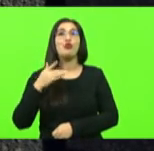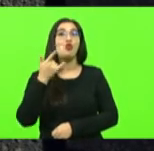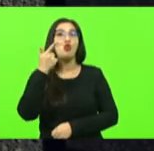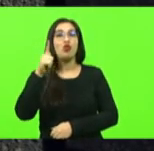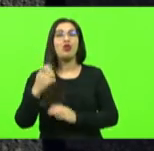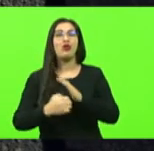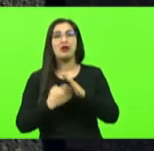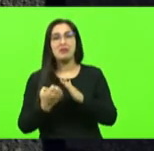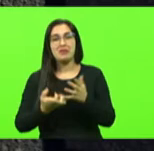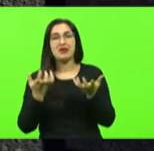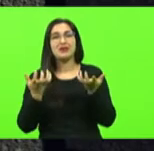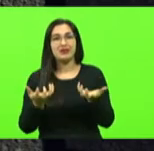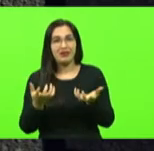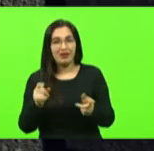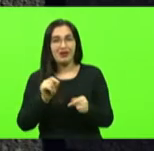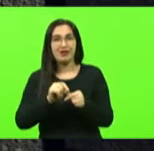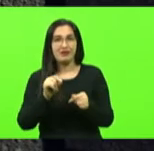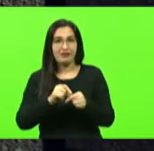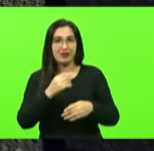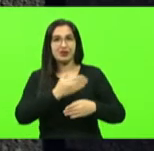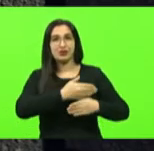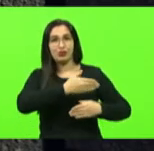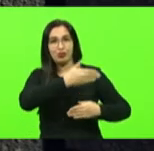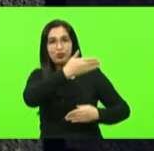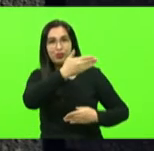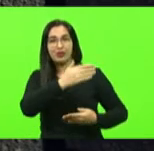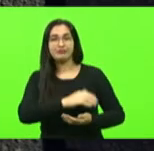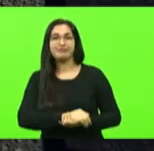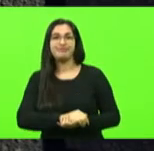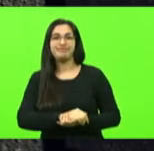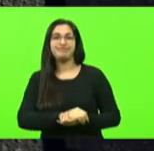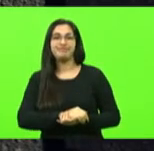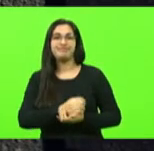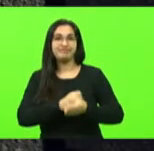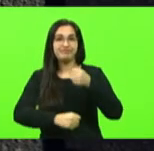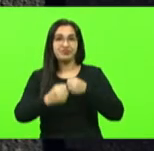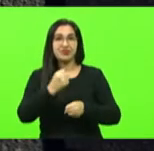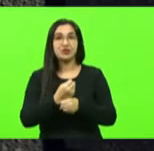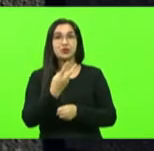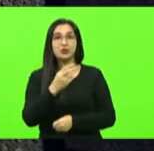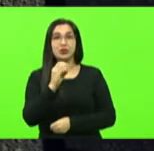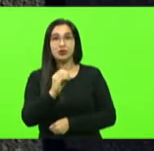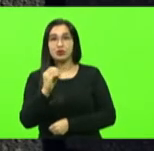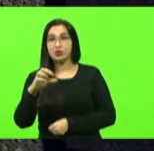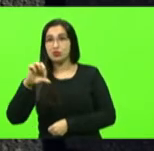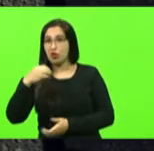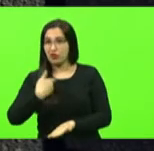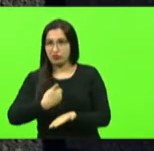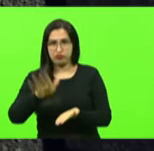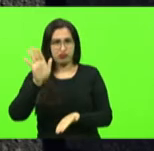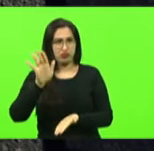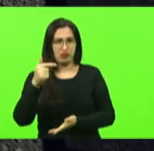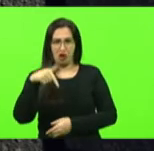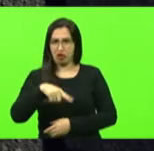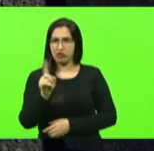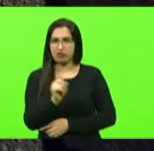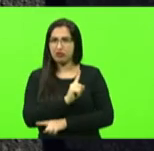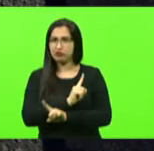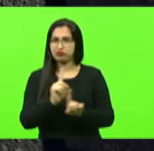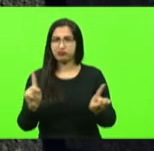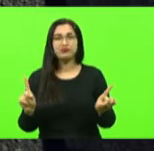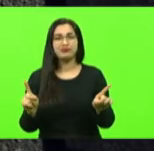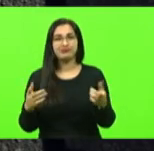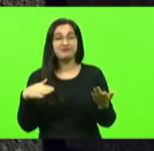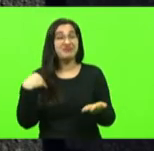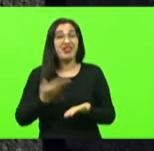estudo para Itapiranga. Em 2009, expulsamos eles também da região. Até